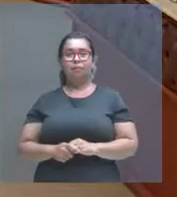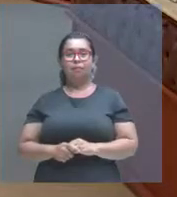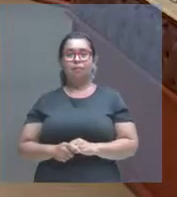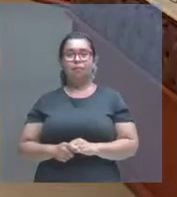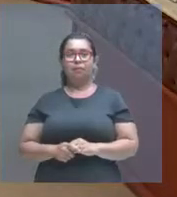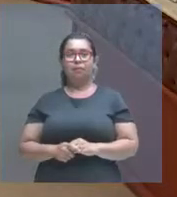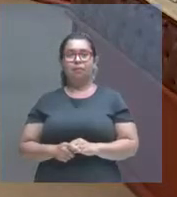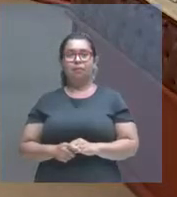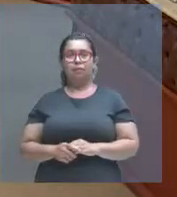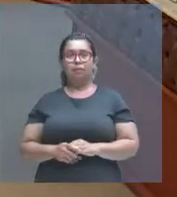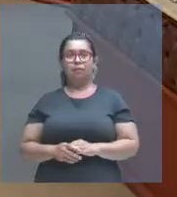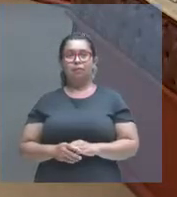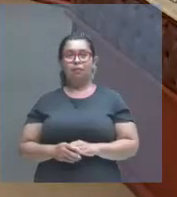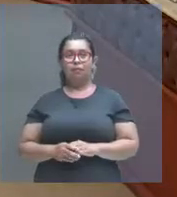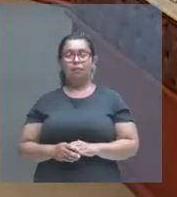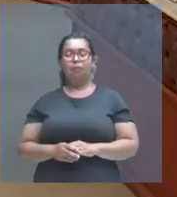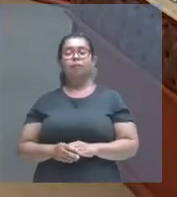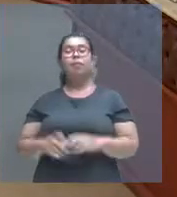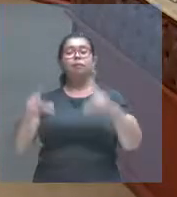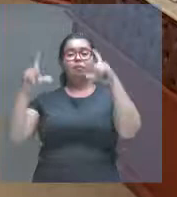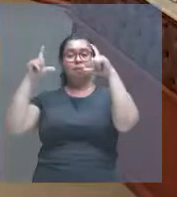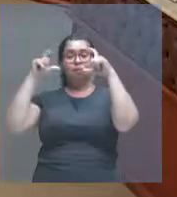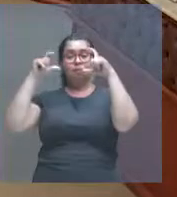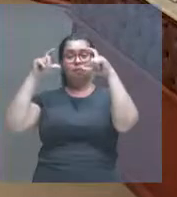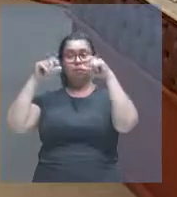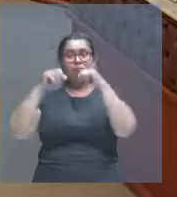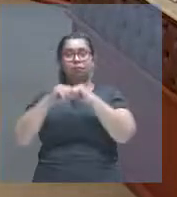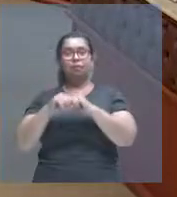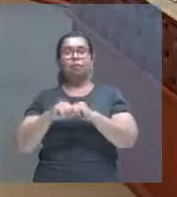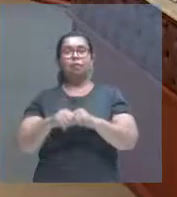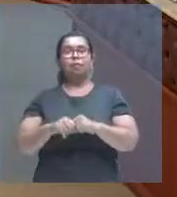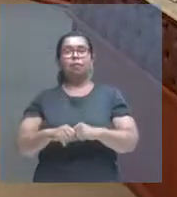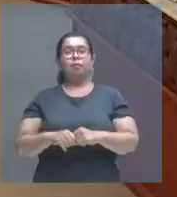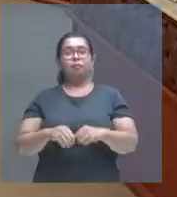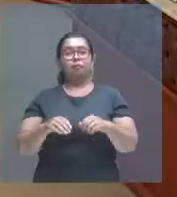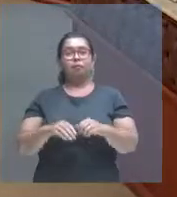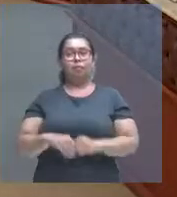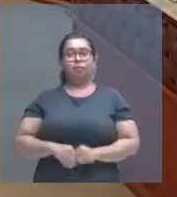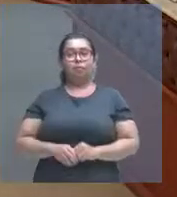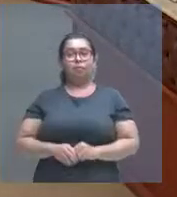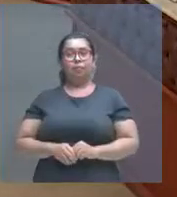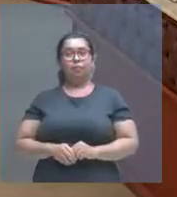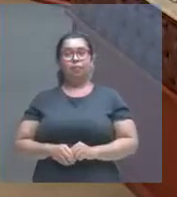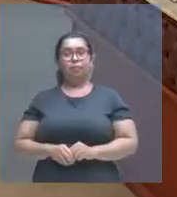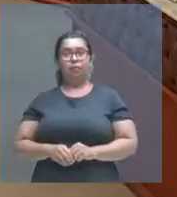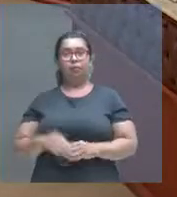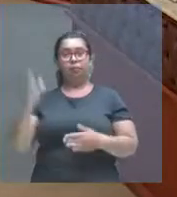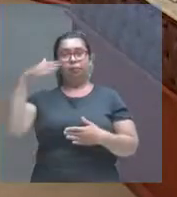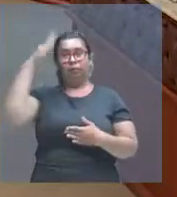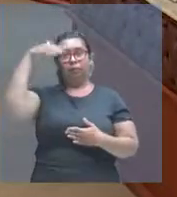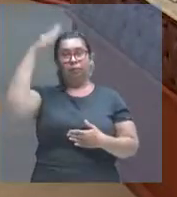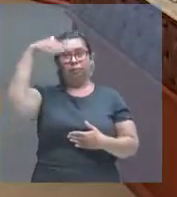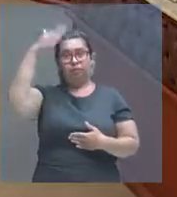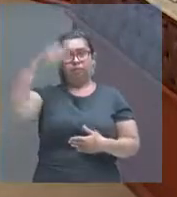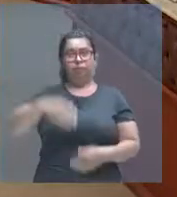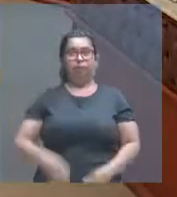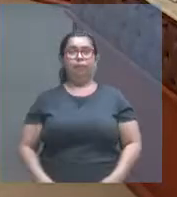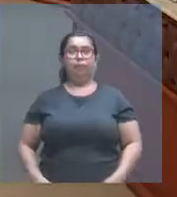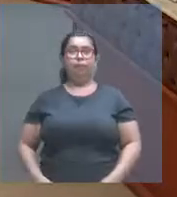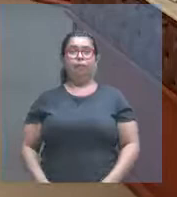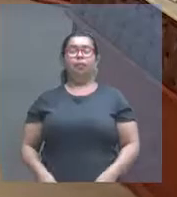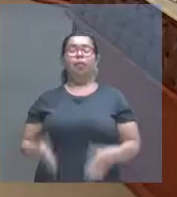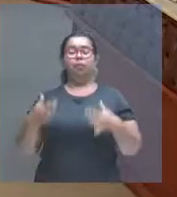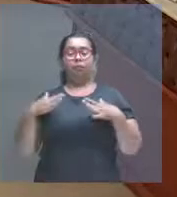Traz a placa para tirar essa foto. Vamos fazer a foto oficial da mesa aqui. Vem cá. E com o seu João. Vamos devagarinho, seu